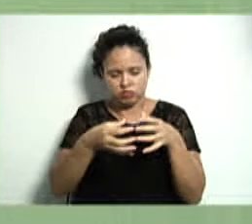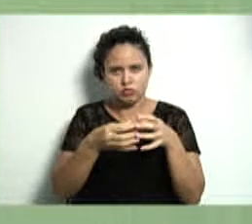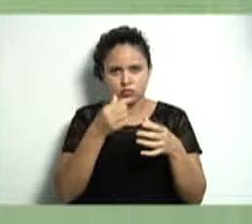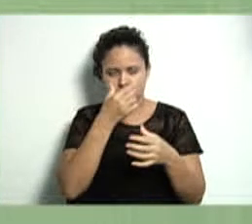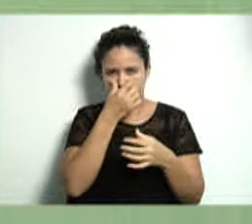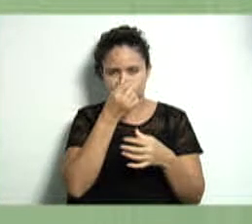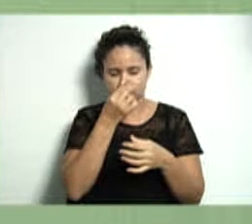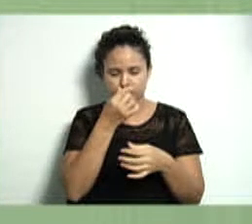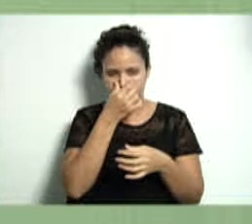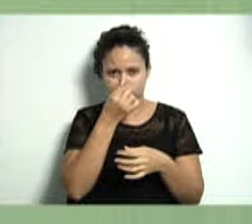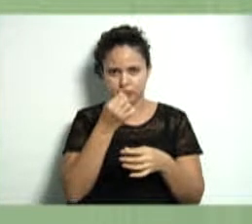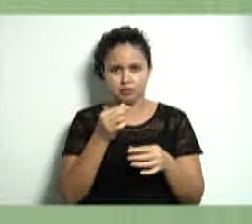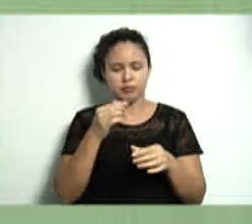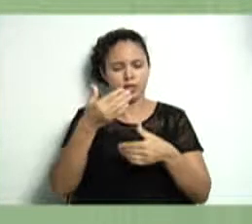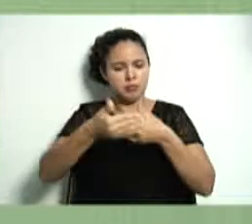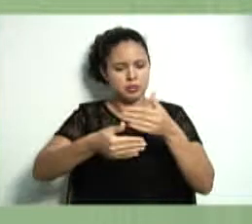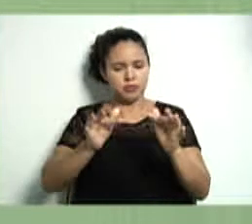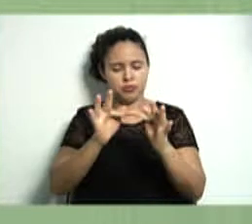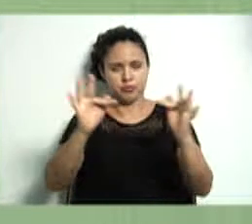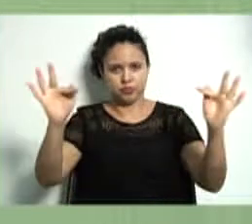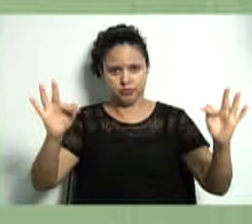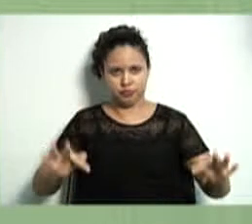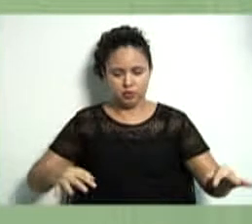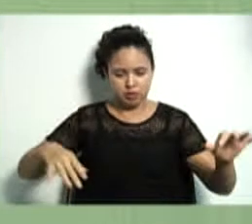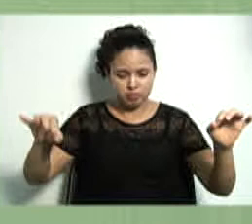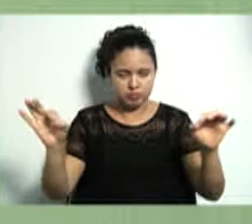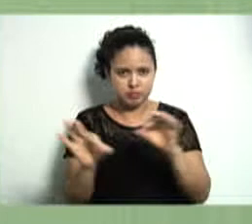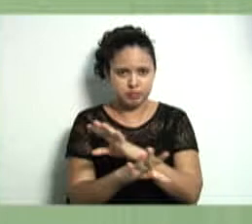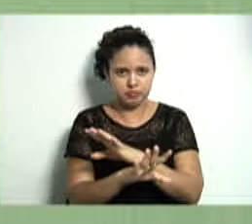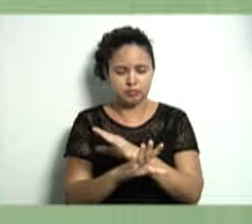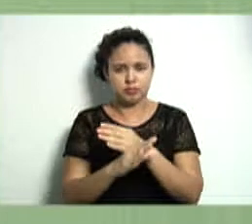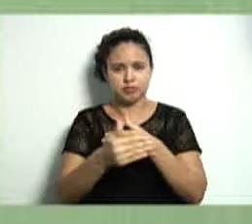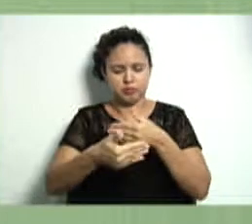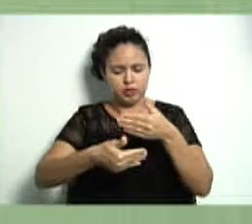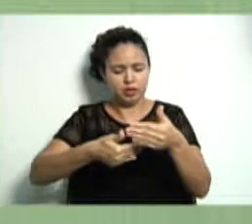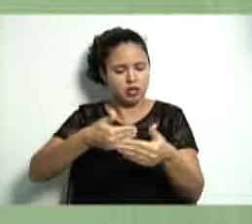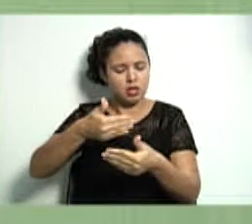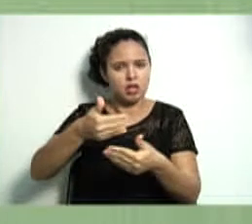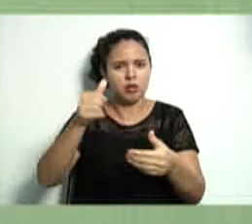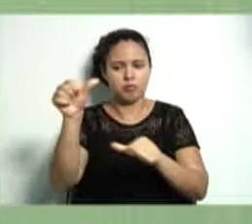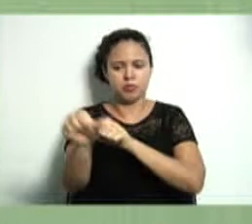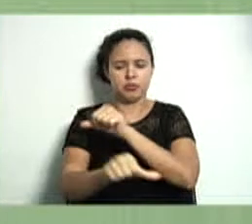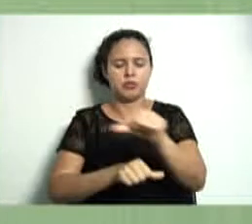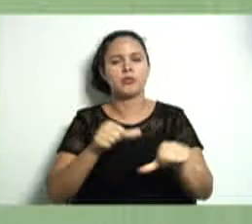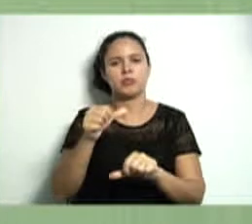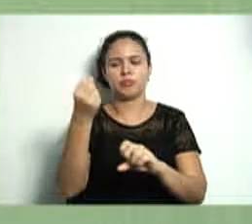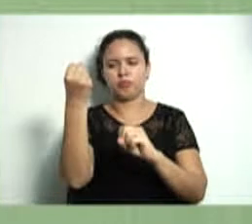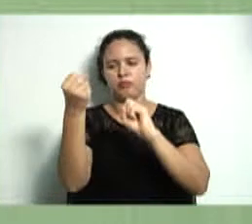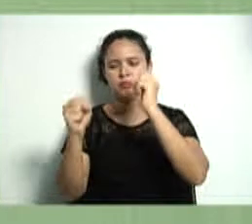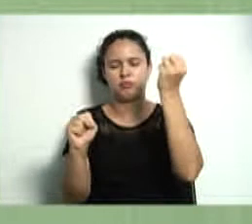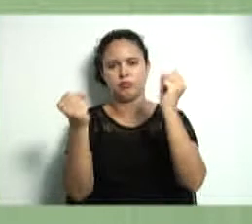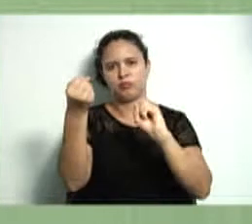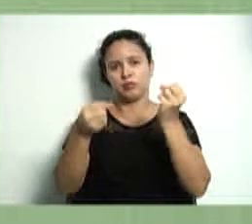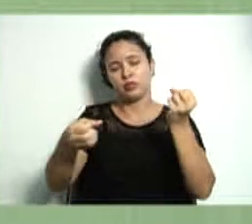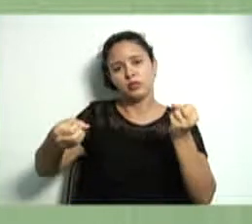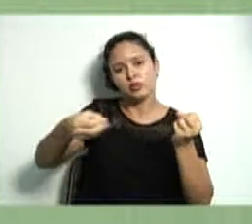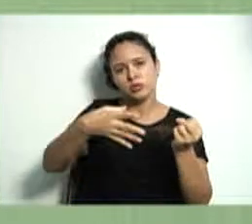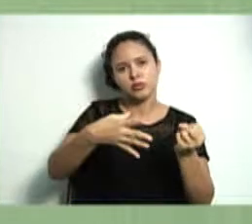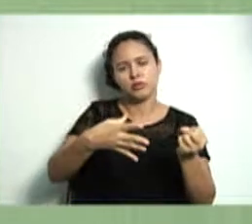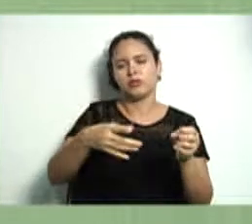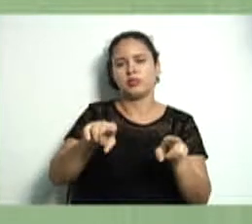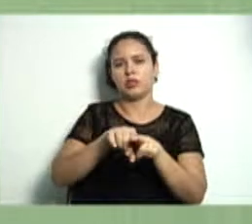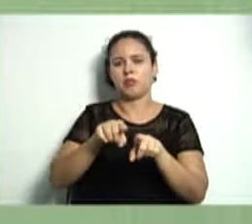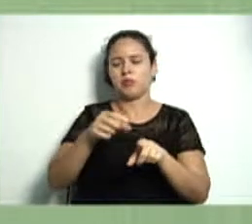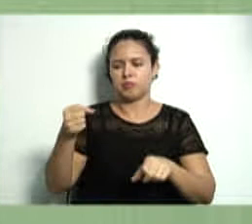e o surgimento do mercantilismo, o acontecimento da Revolução Industrial e a instalação do capitalismo, o trabalho teve o